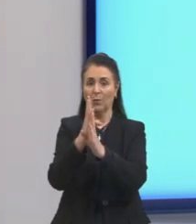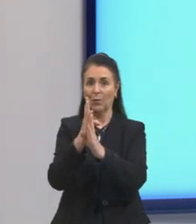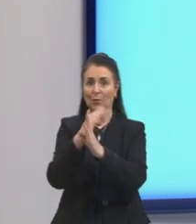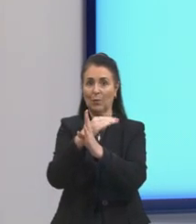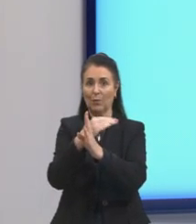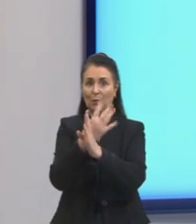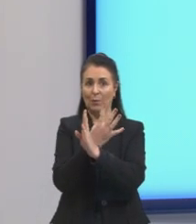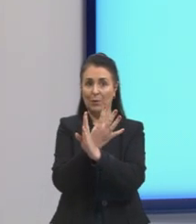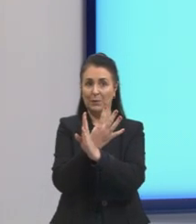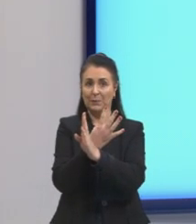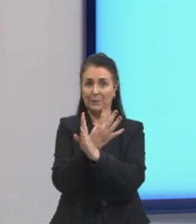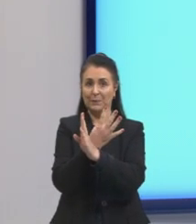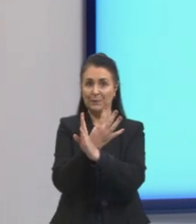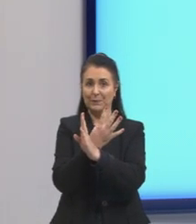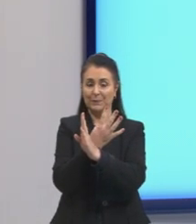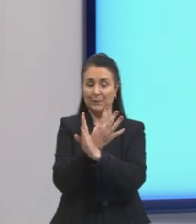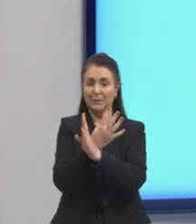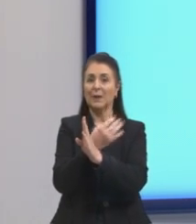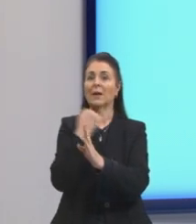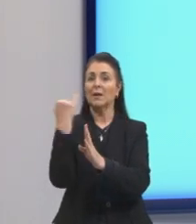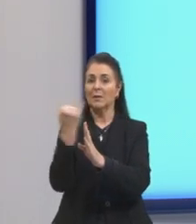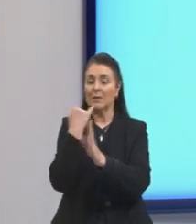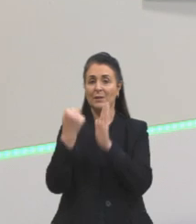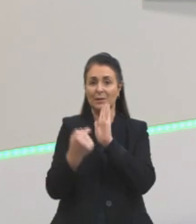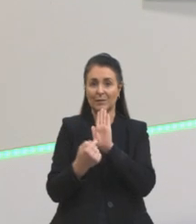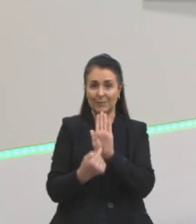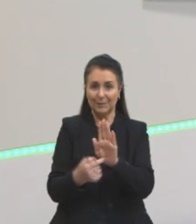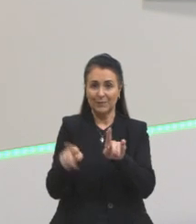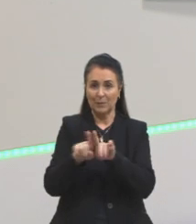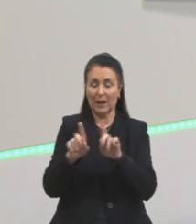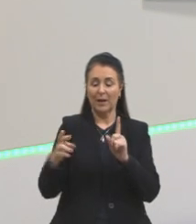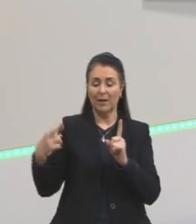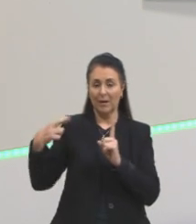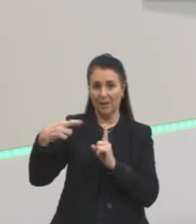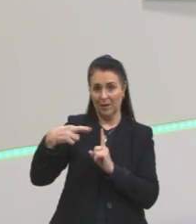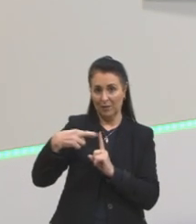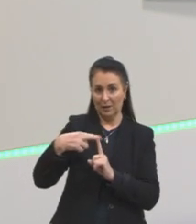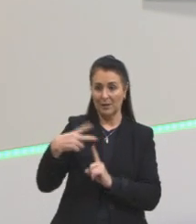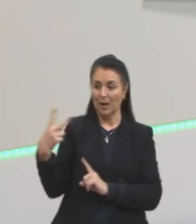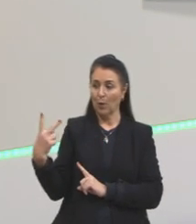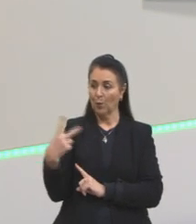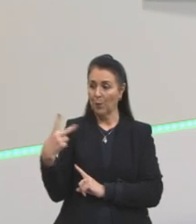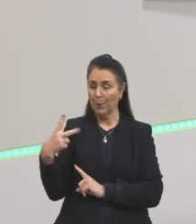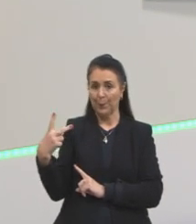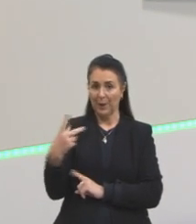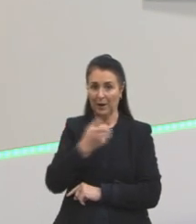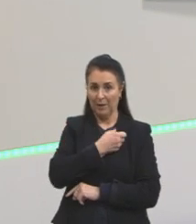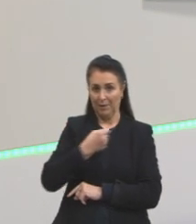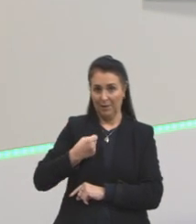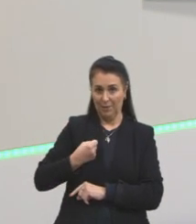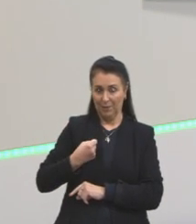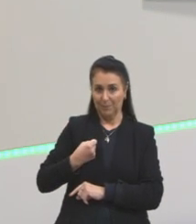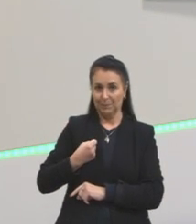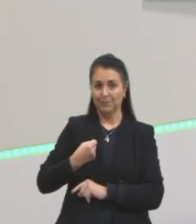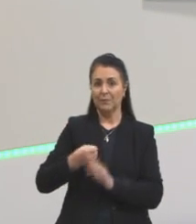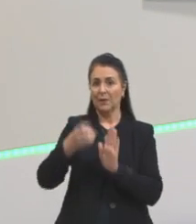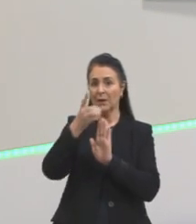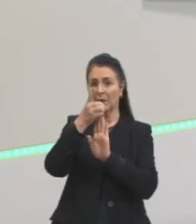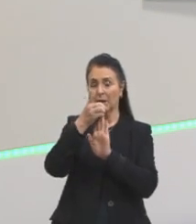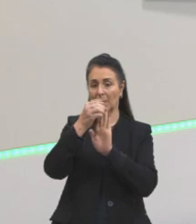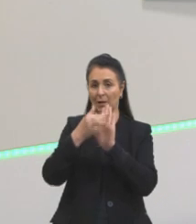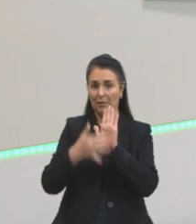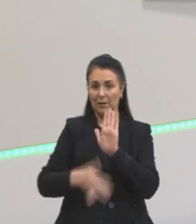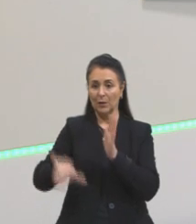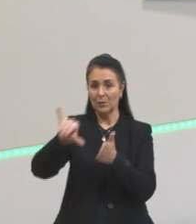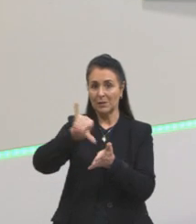correto ainda vale salientar então que a referência o par ordenado que define então o centro da